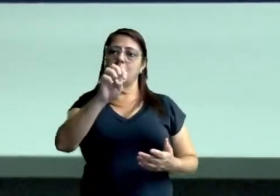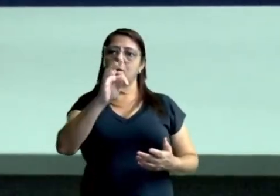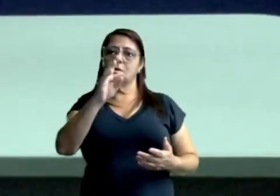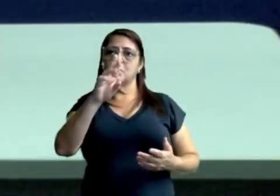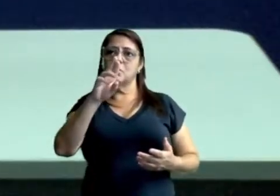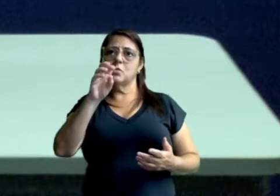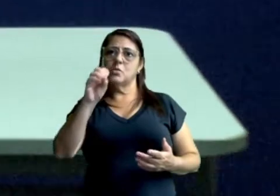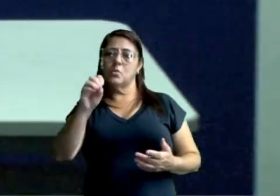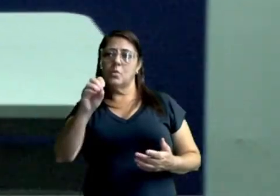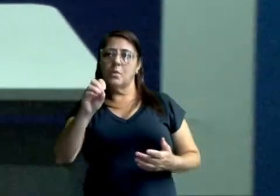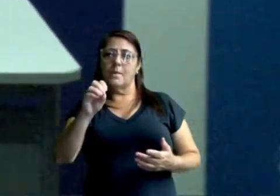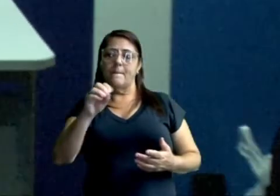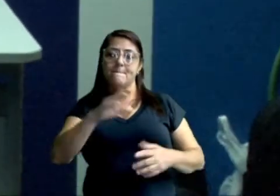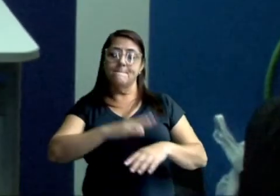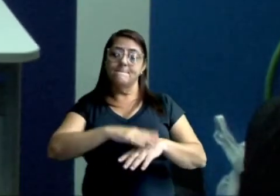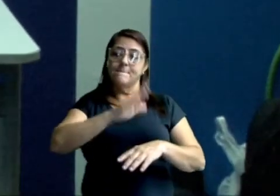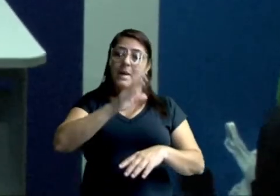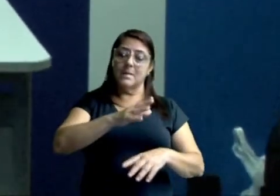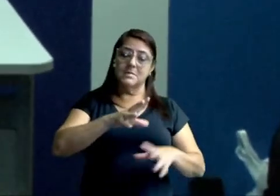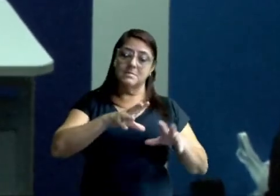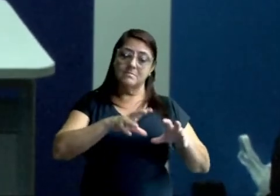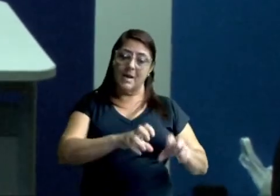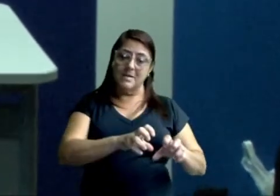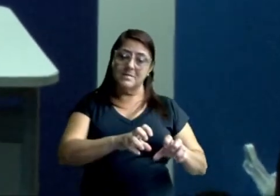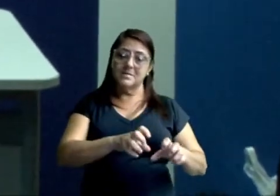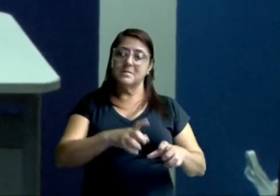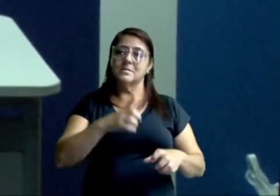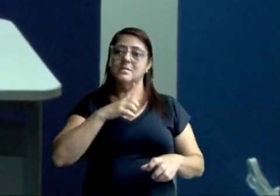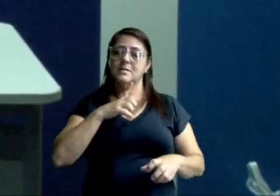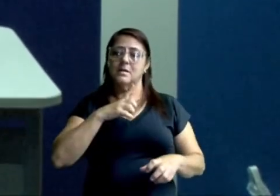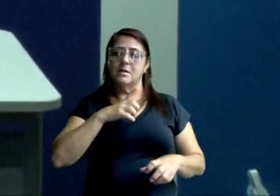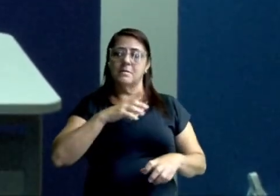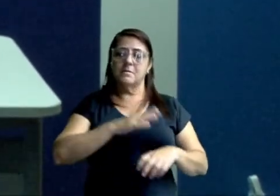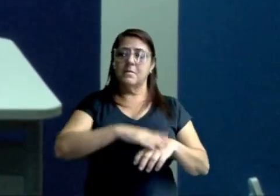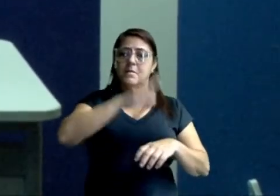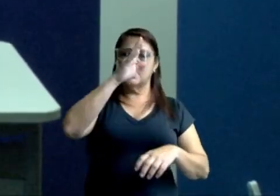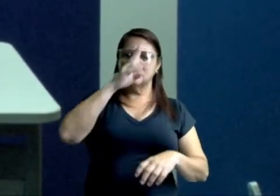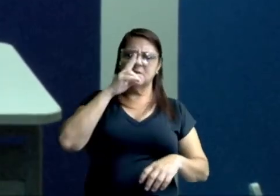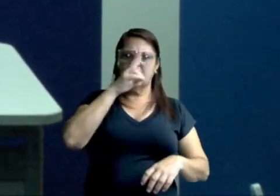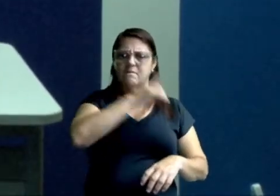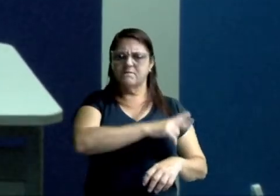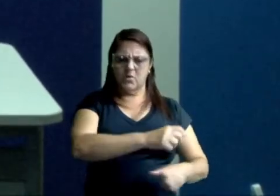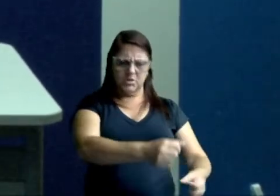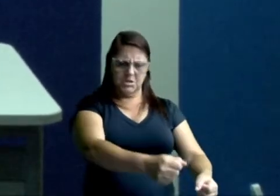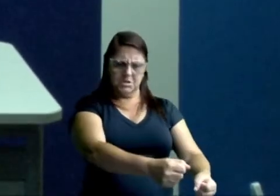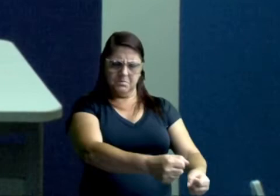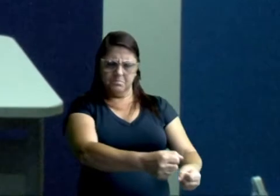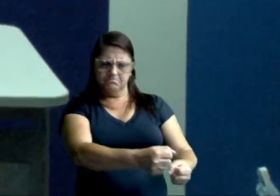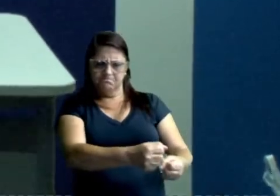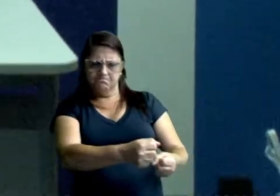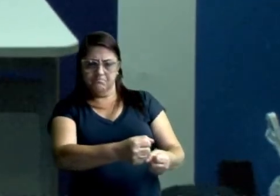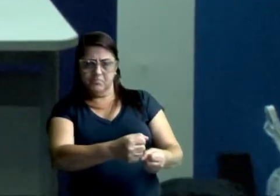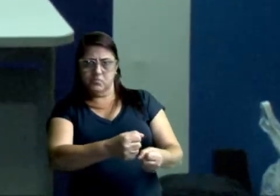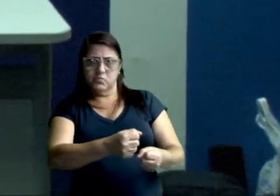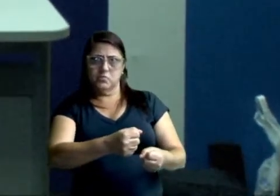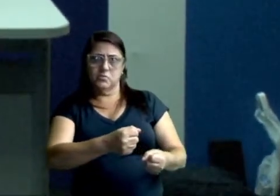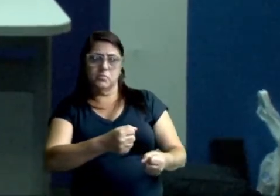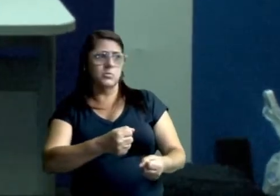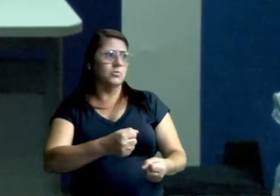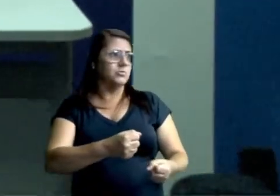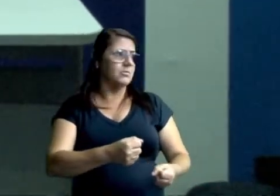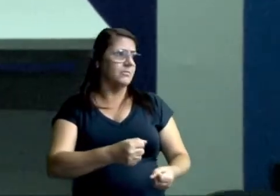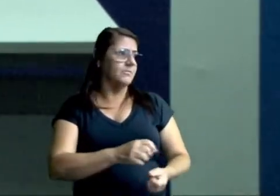massa tiver o objeto, mais força vou ter que colocar. É, professor? É, observa aqui novamente, ó. Observa